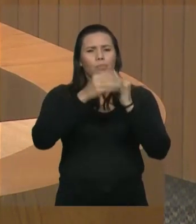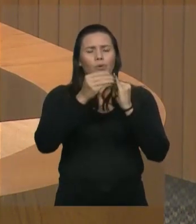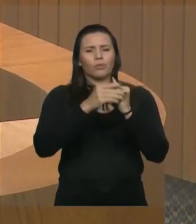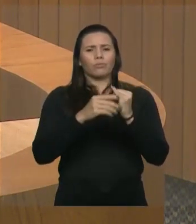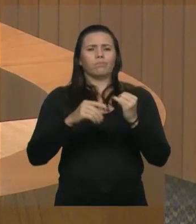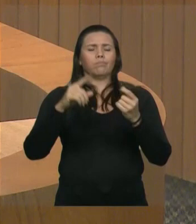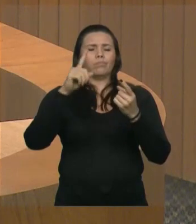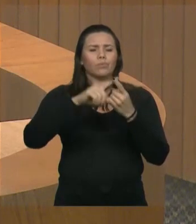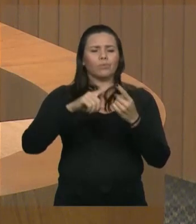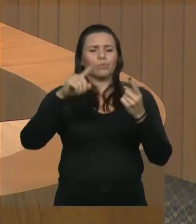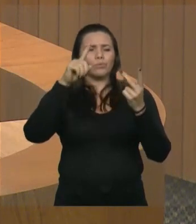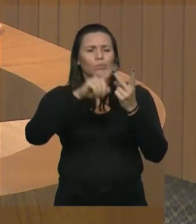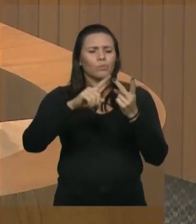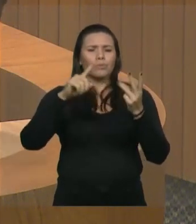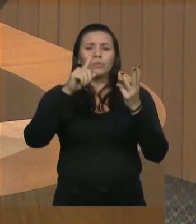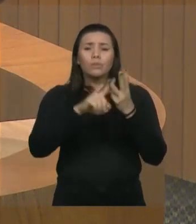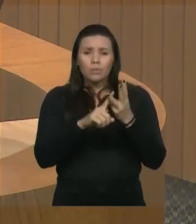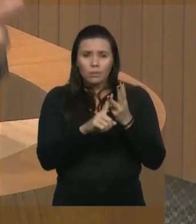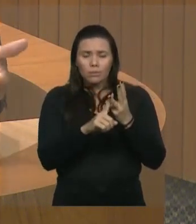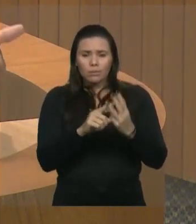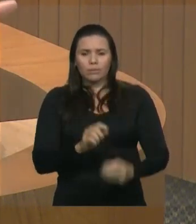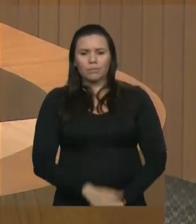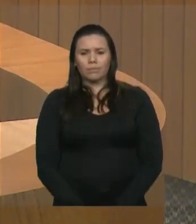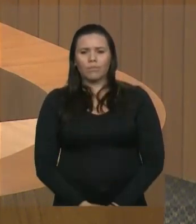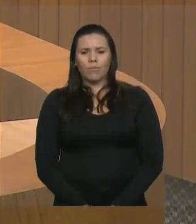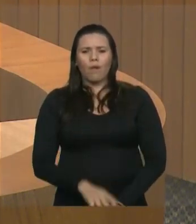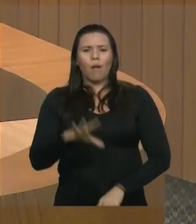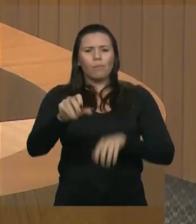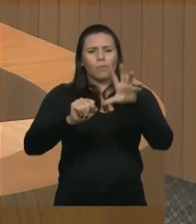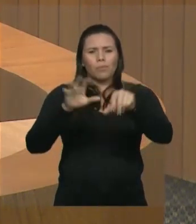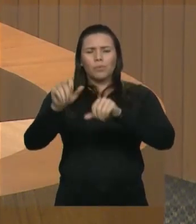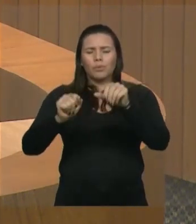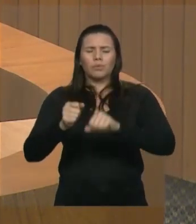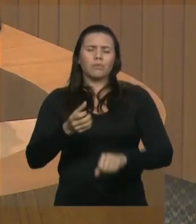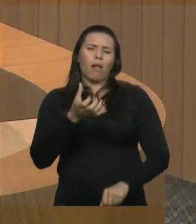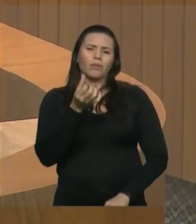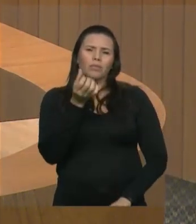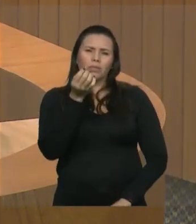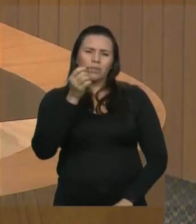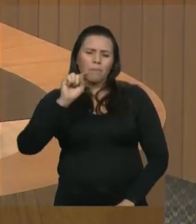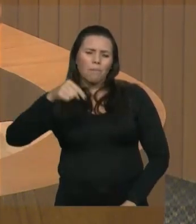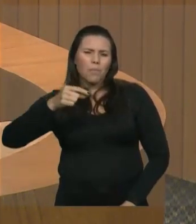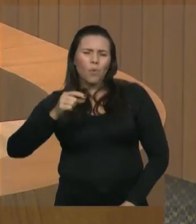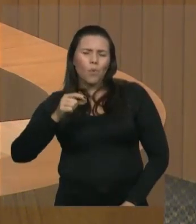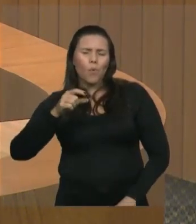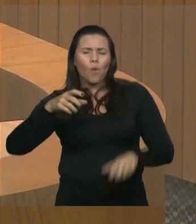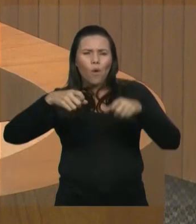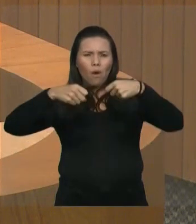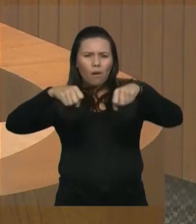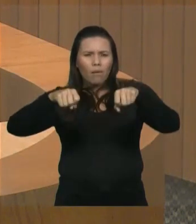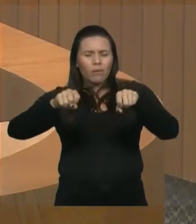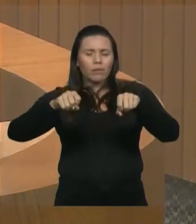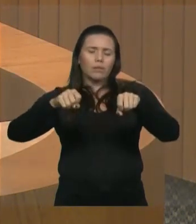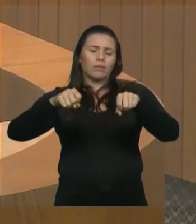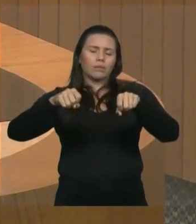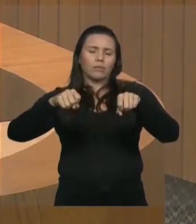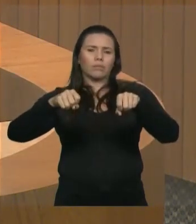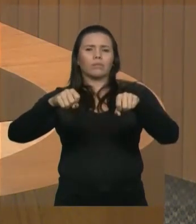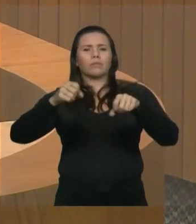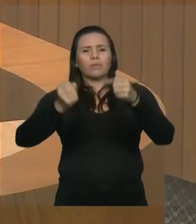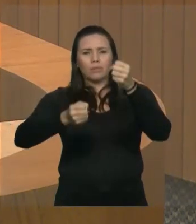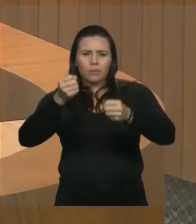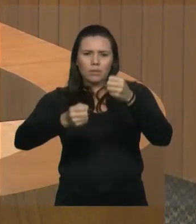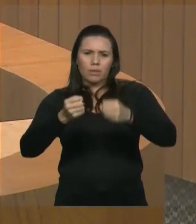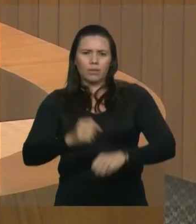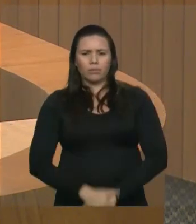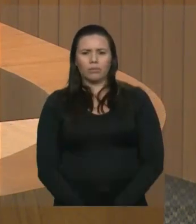governador que apreendeu mais de 60 mil carros. Que leiloou mais de 15 mil carros e motos dos